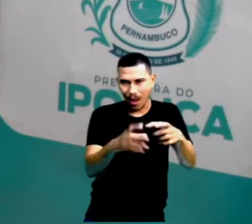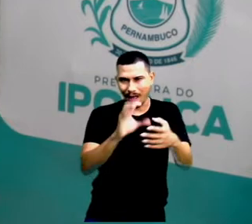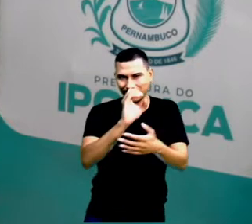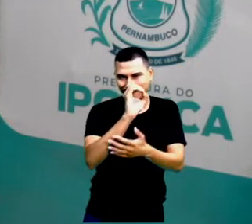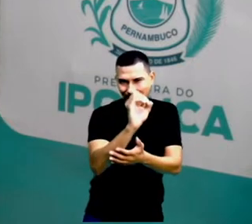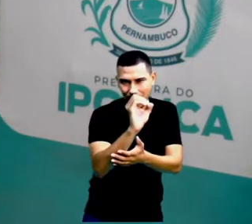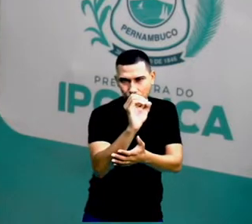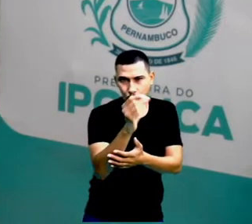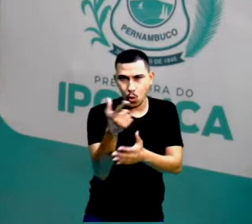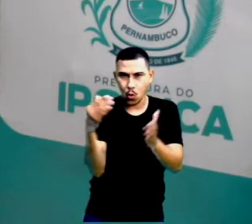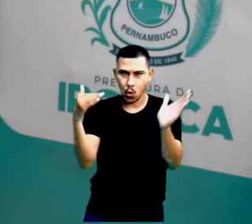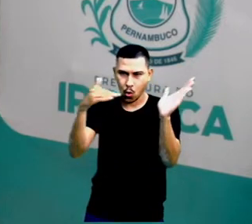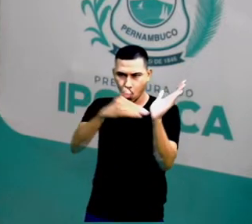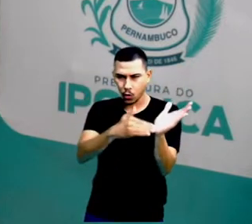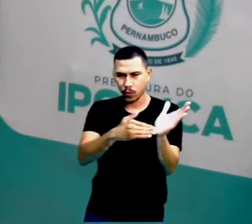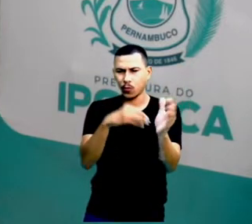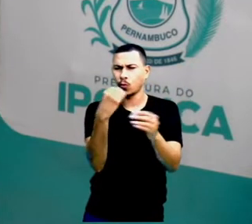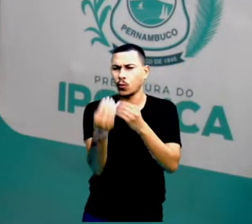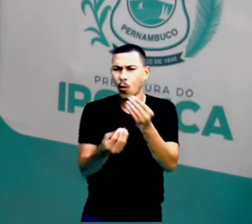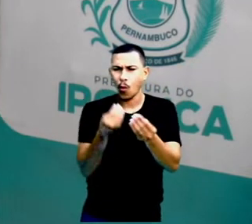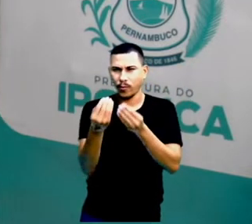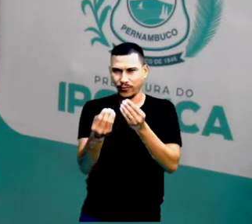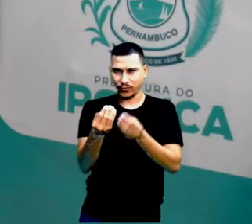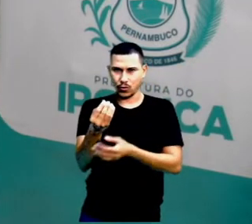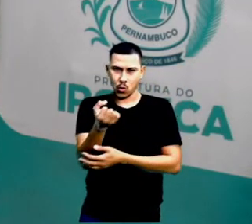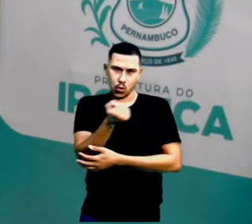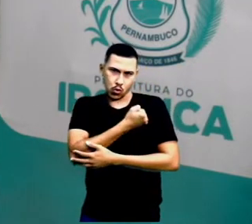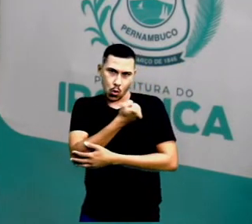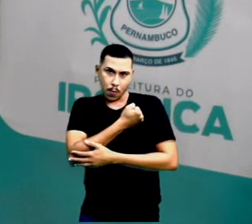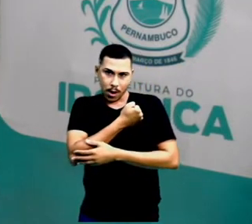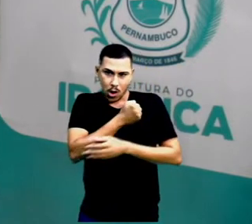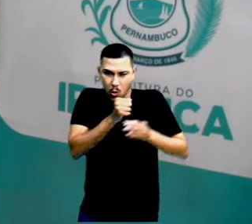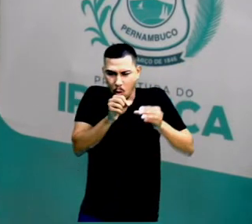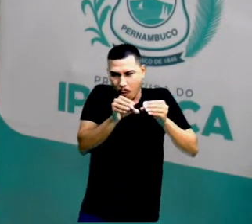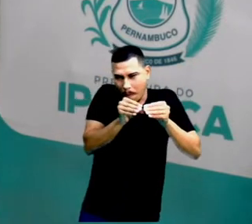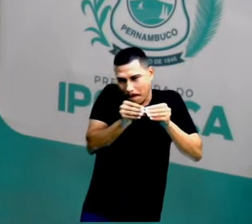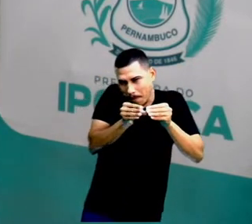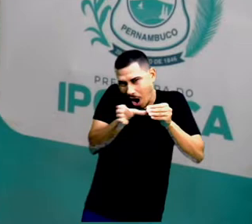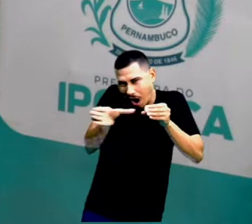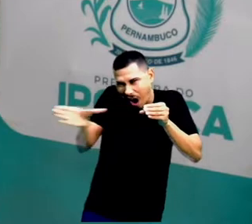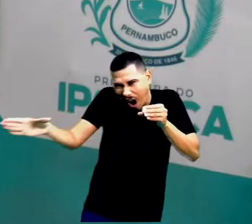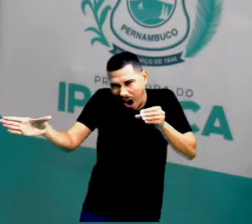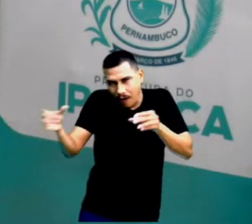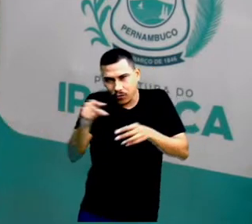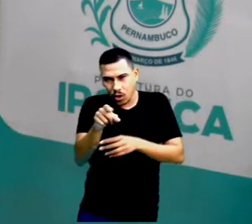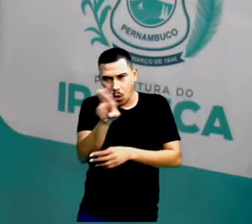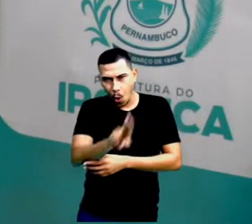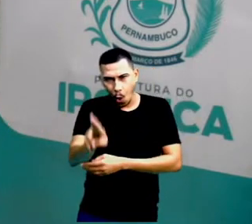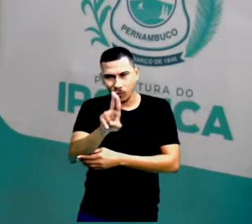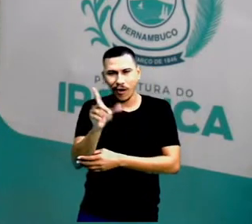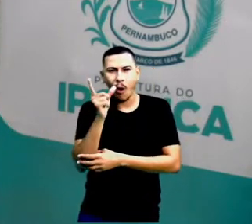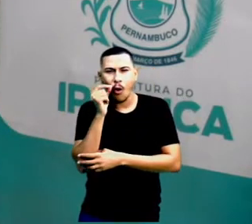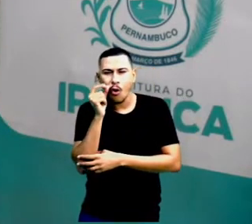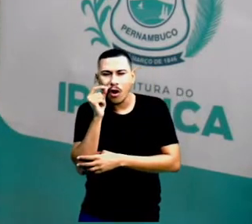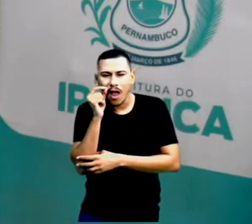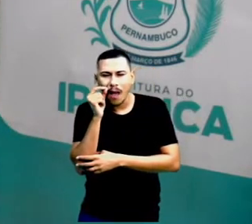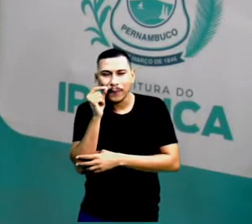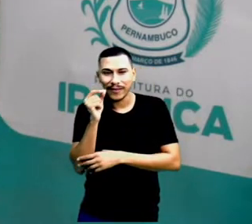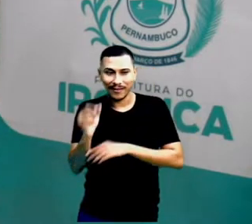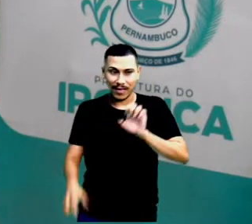10 nesse caso como o número muito grande você vai caminhar um lápis para o lado